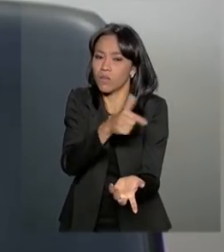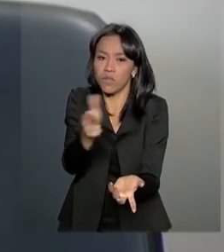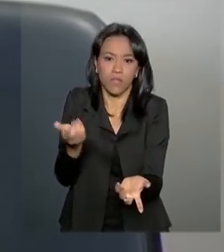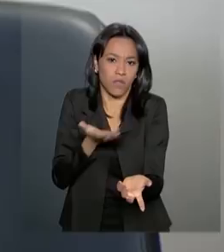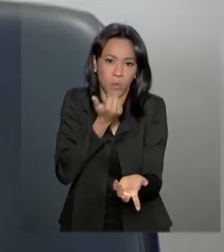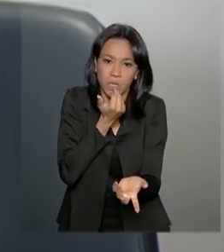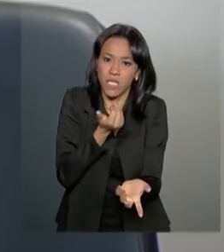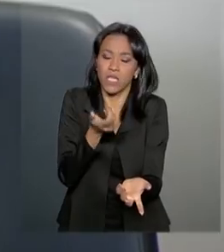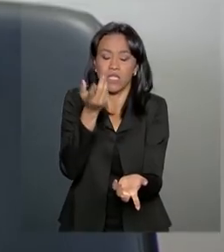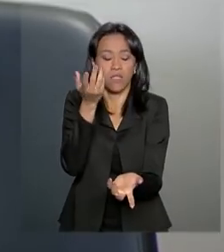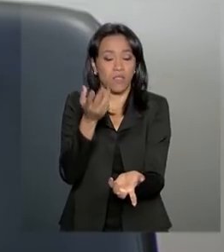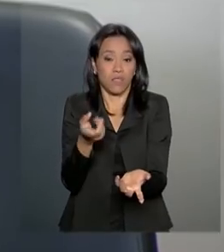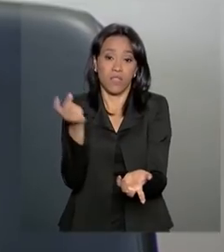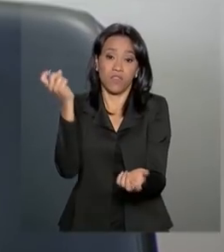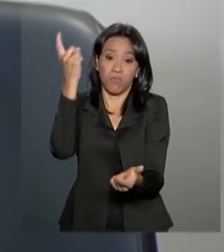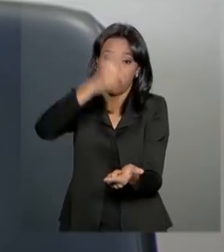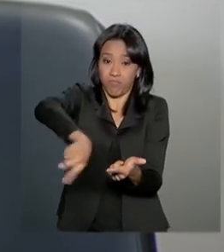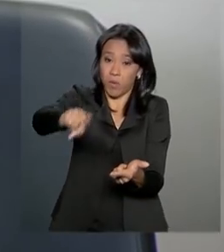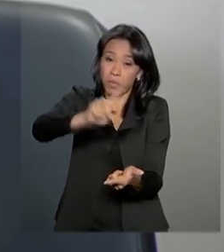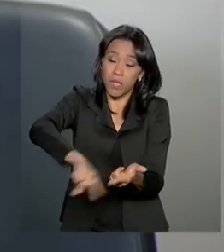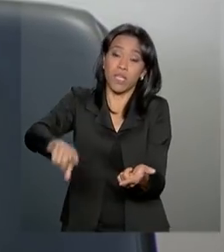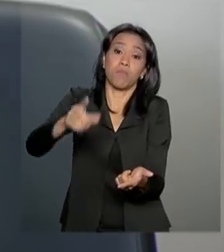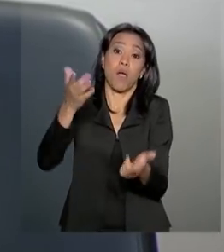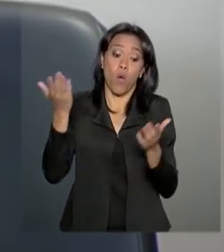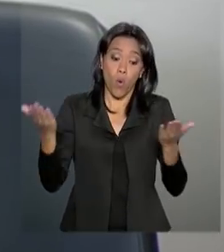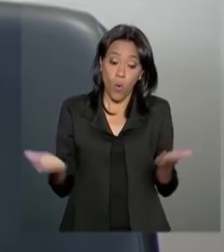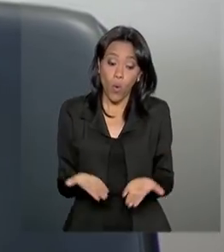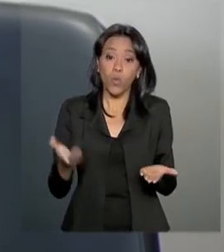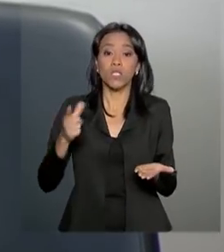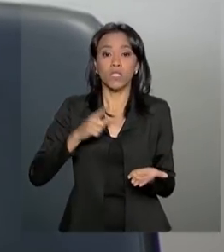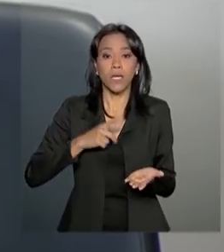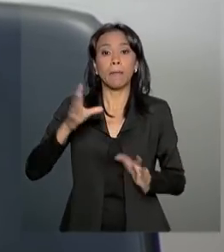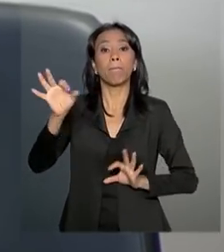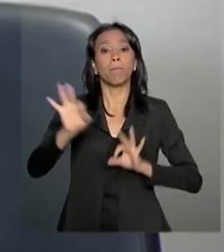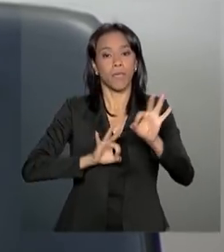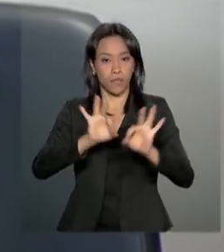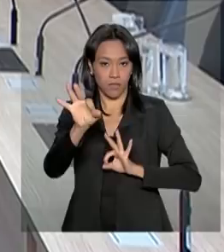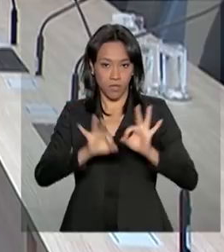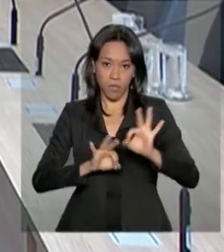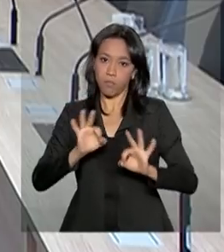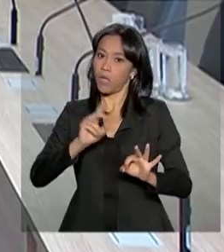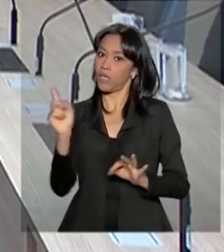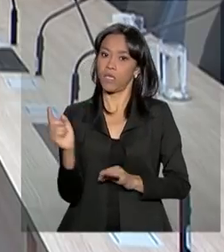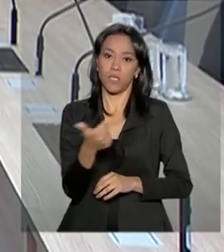tendo toda uma movimentação, hoje há planejamento para que isso não aconteça.